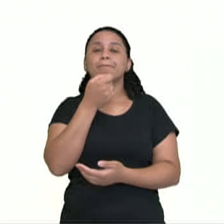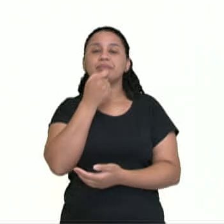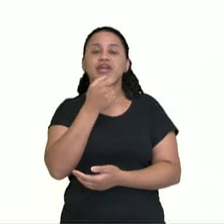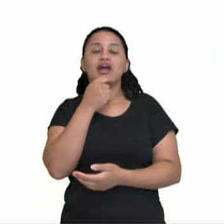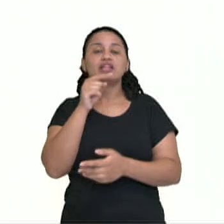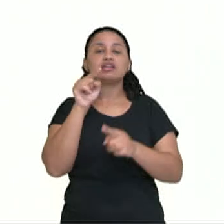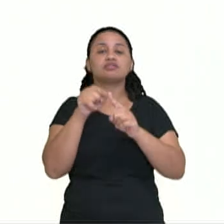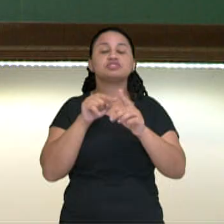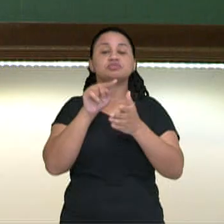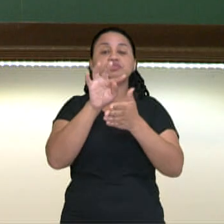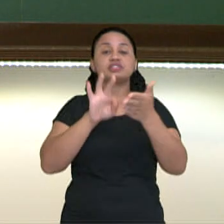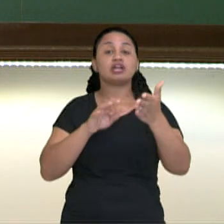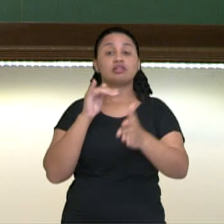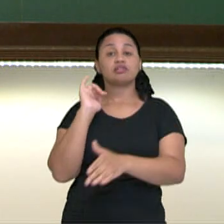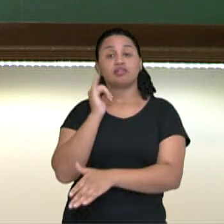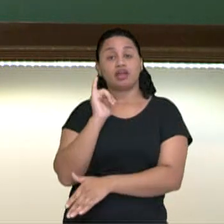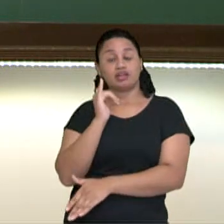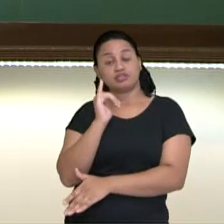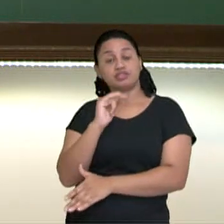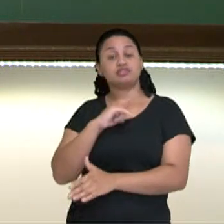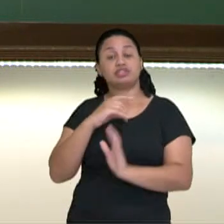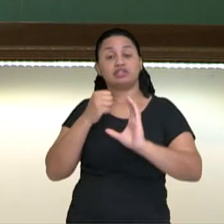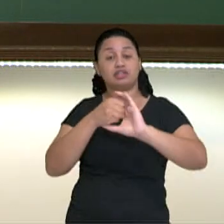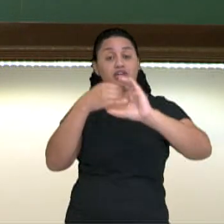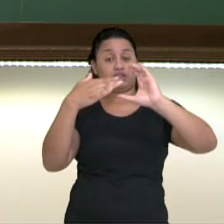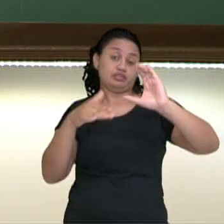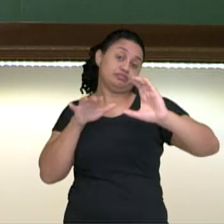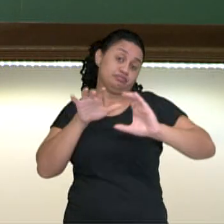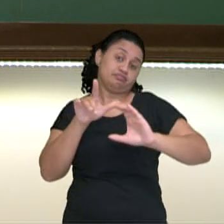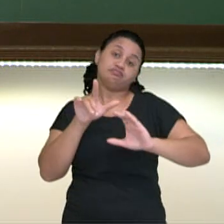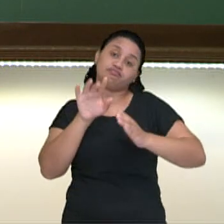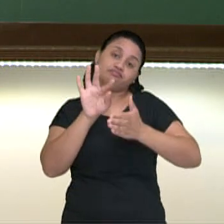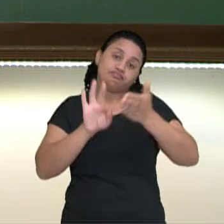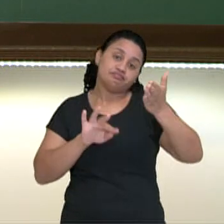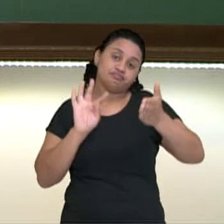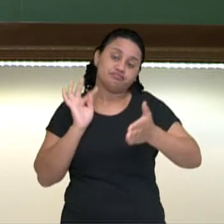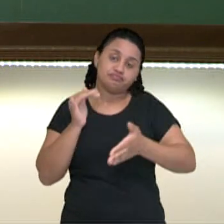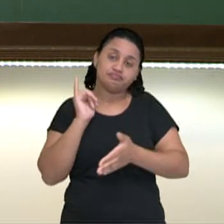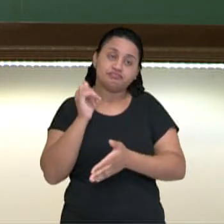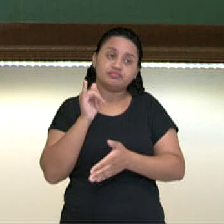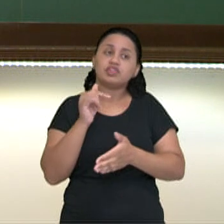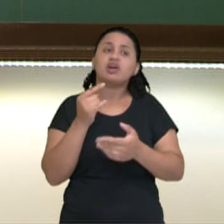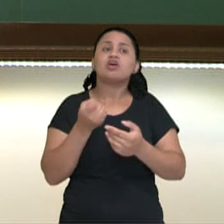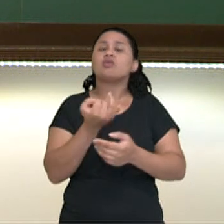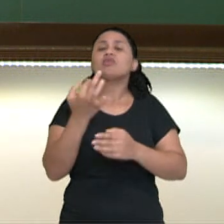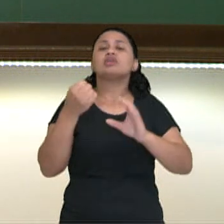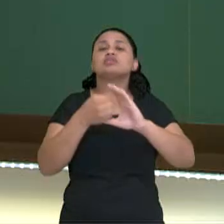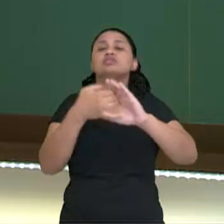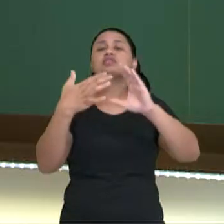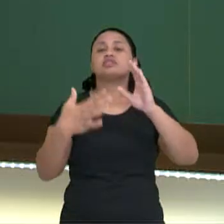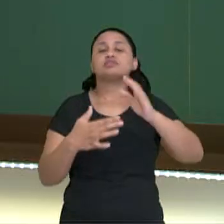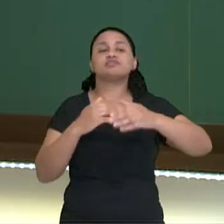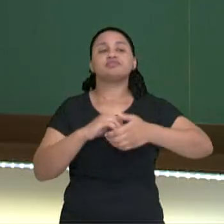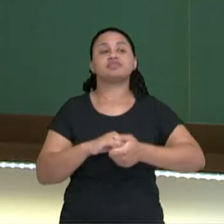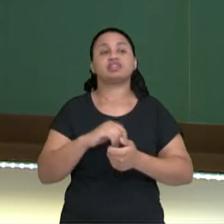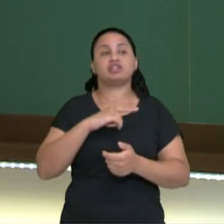ter todas as características de um texto narrativo. Então quais são essas características?